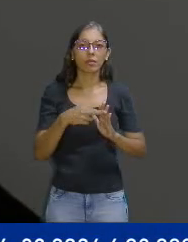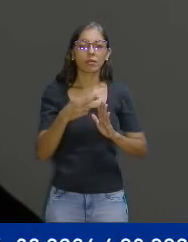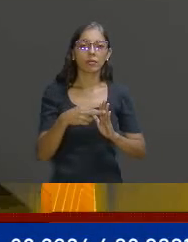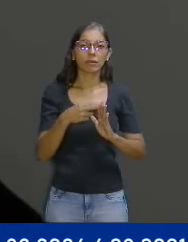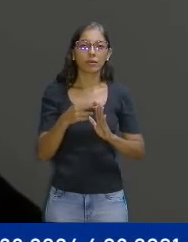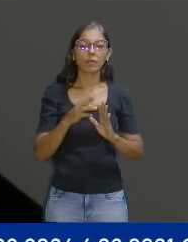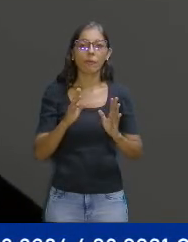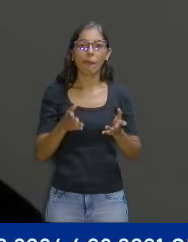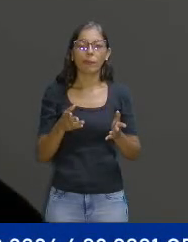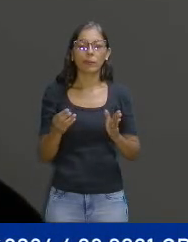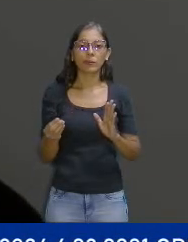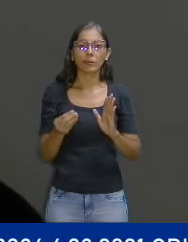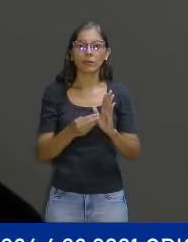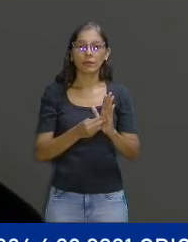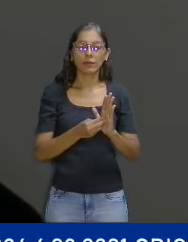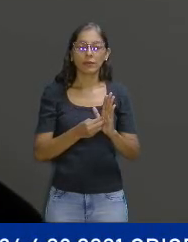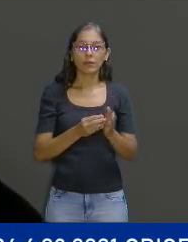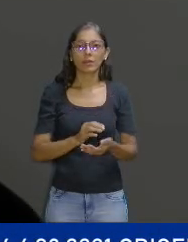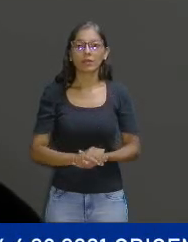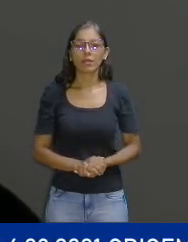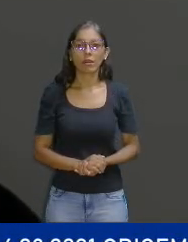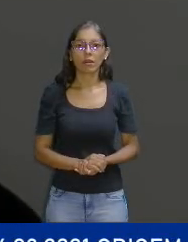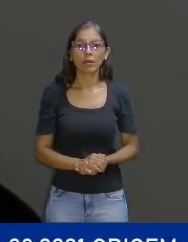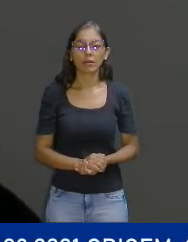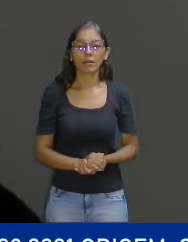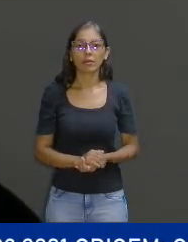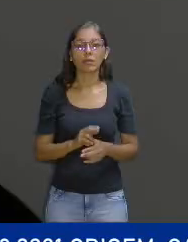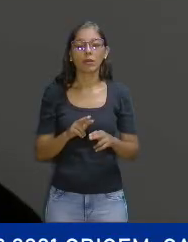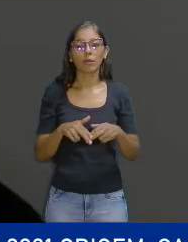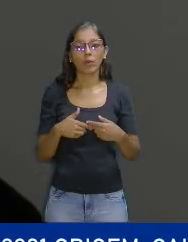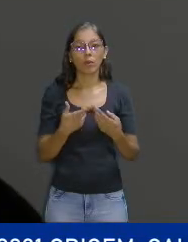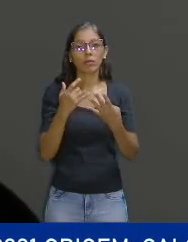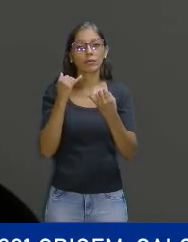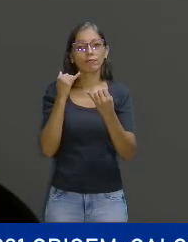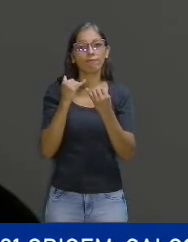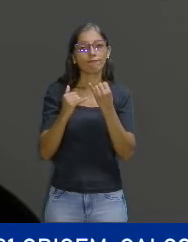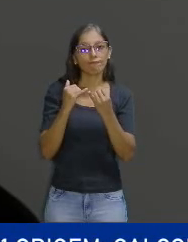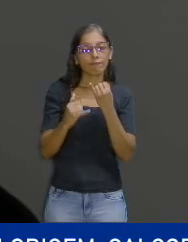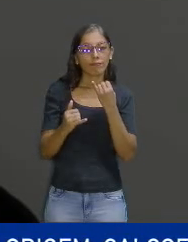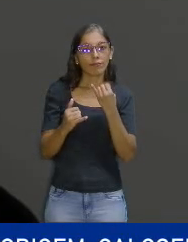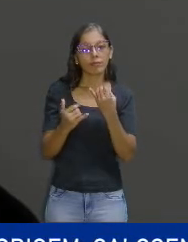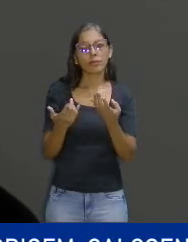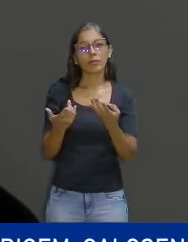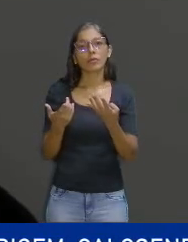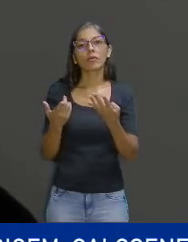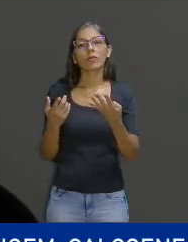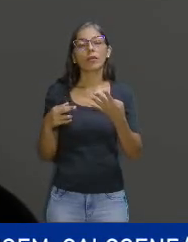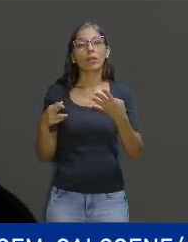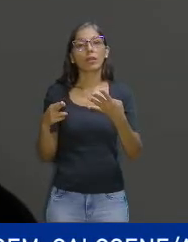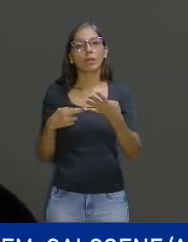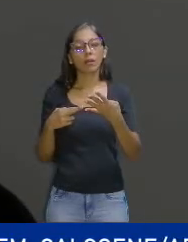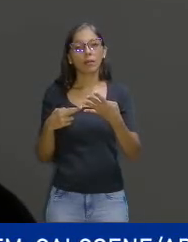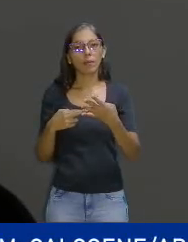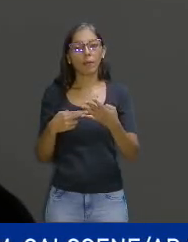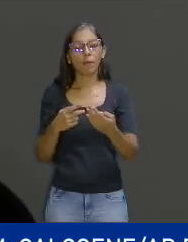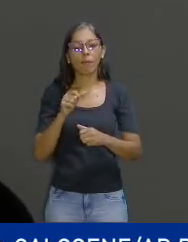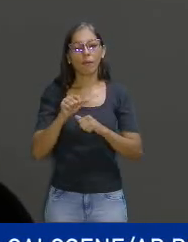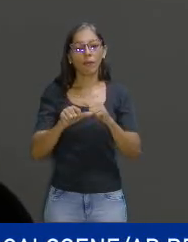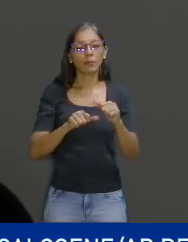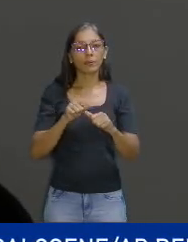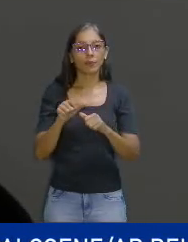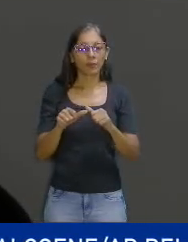23.607/2019 do TSE. Então, nesse sentido, eu dou parcial provimento ao recurso para reformar a sentença e julgar aprovadas